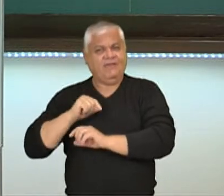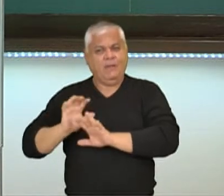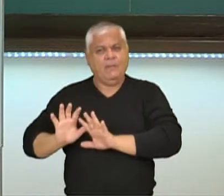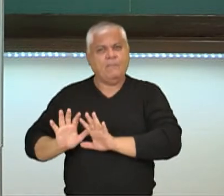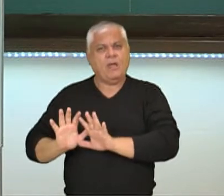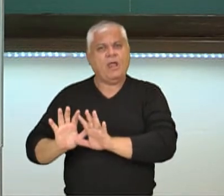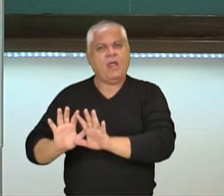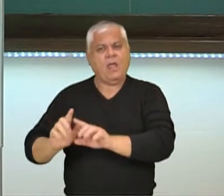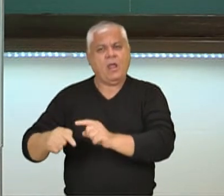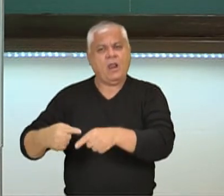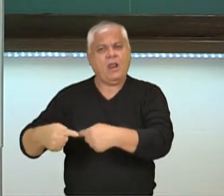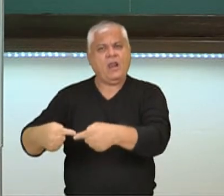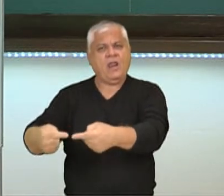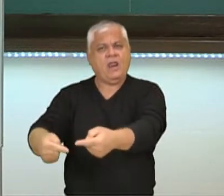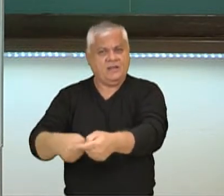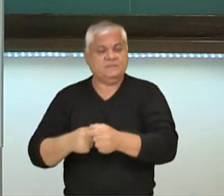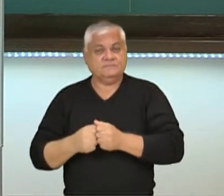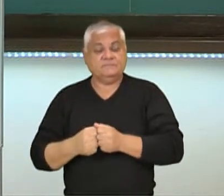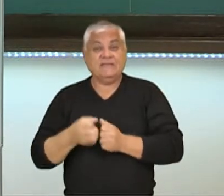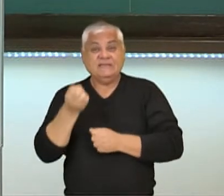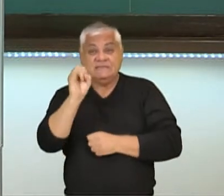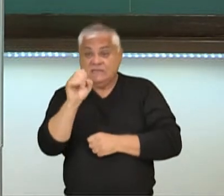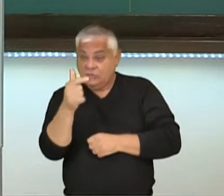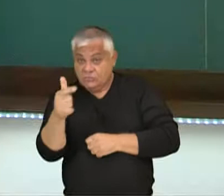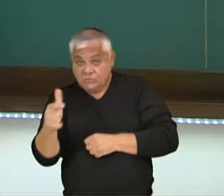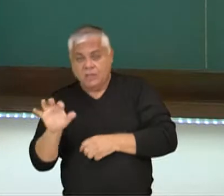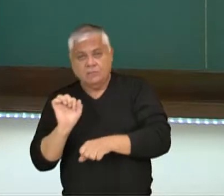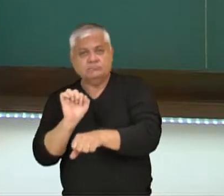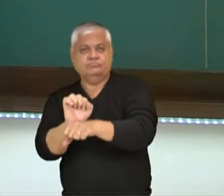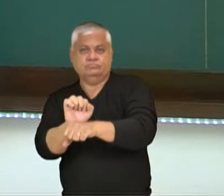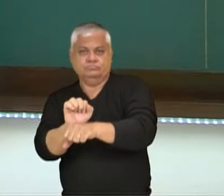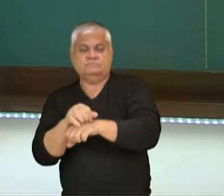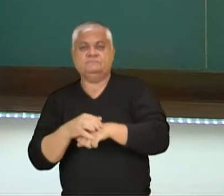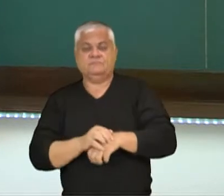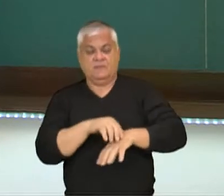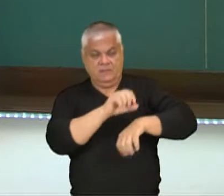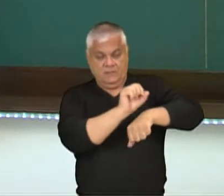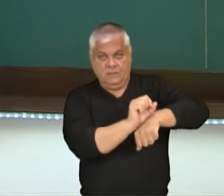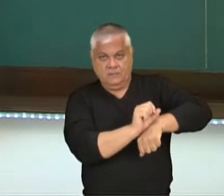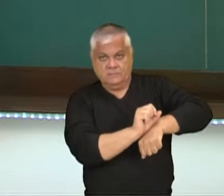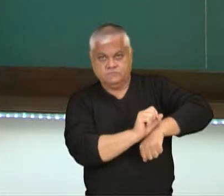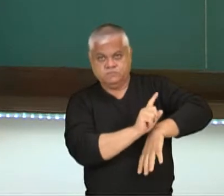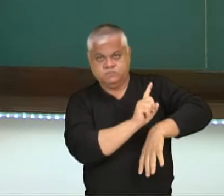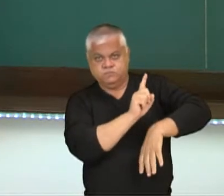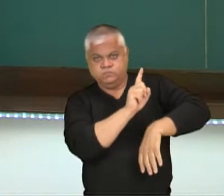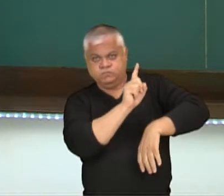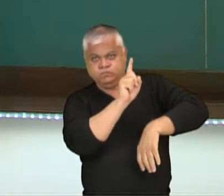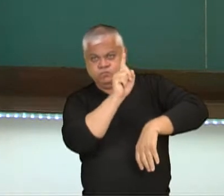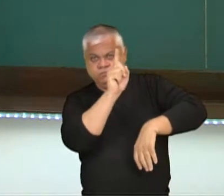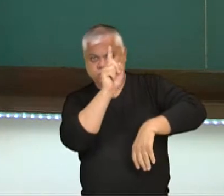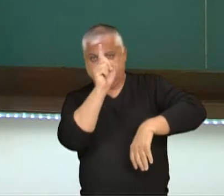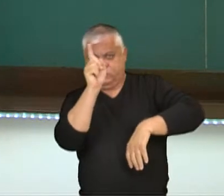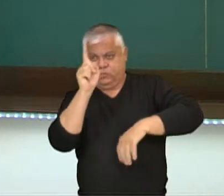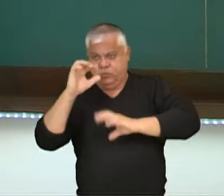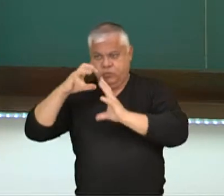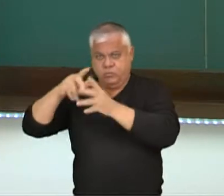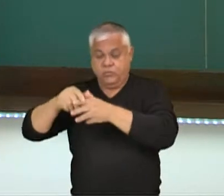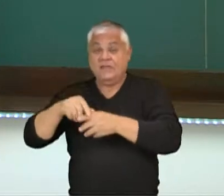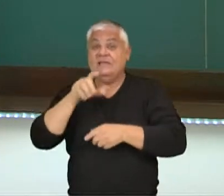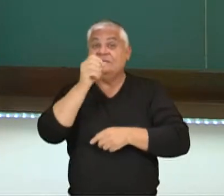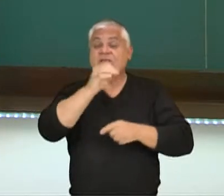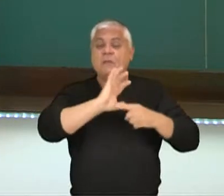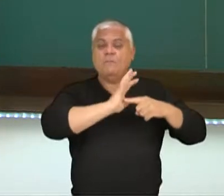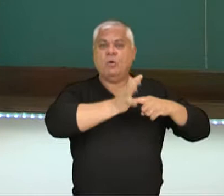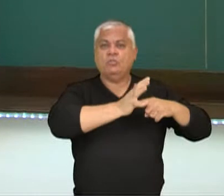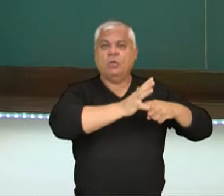força, ela não para. No caso da nave indo até Marte, pessoal, se você desligar os